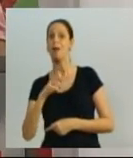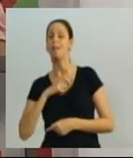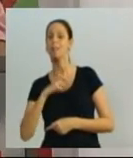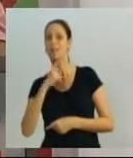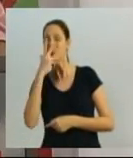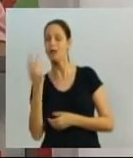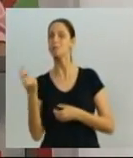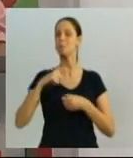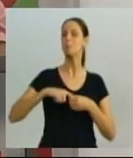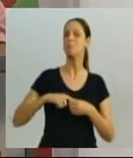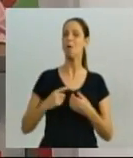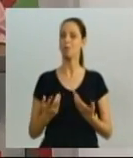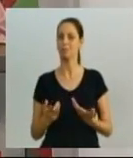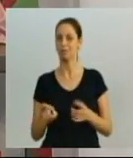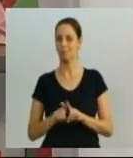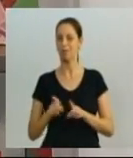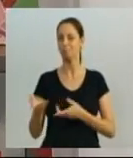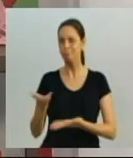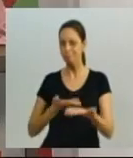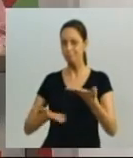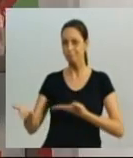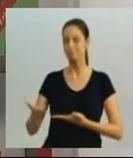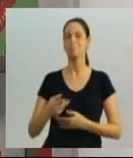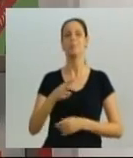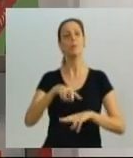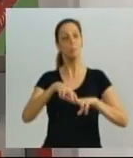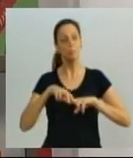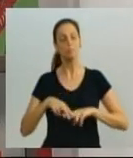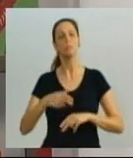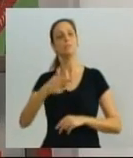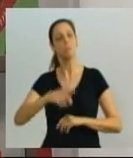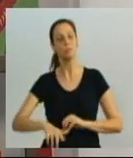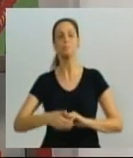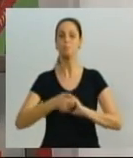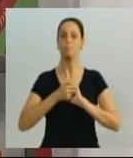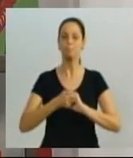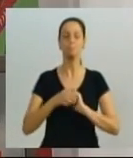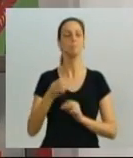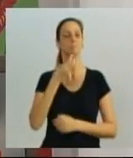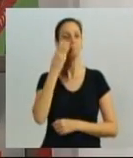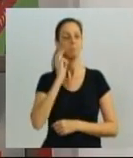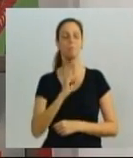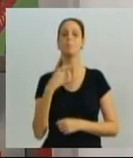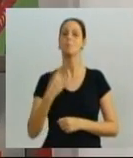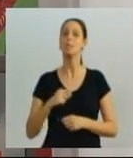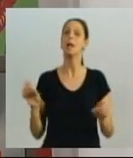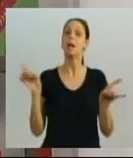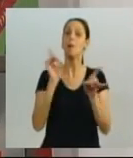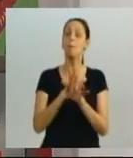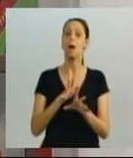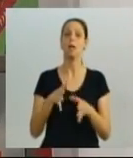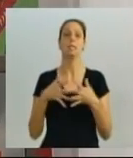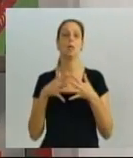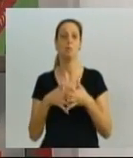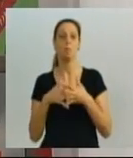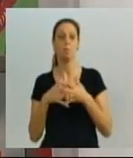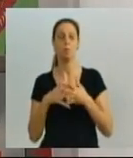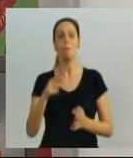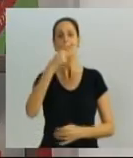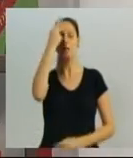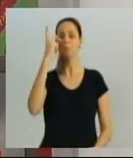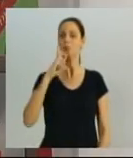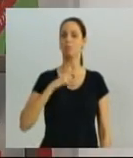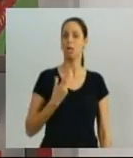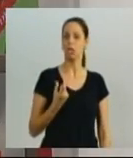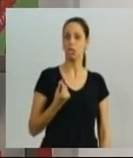isso aí, ô Vanderlei, te parabenizo mais uma vez, nós temos que acabar com essa baderna de quem tem dinheiro se elege